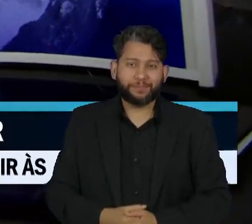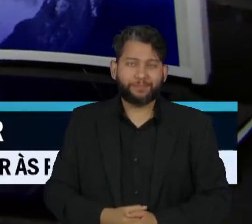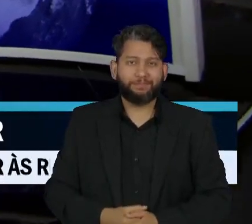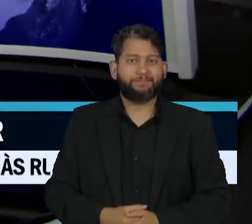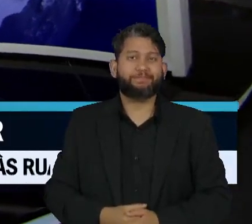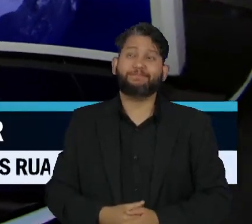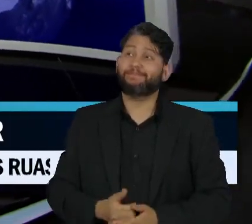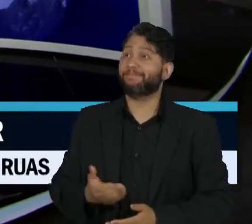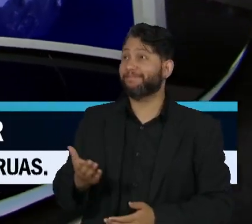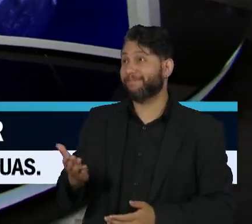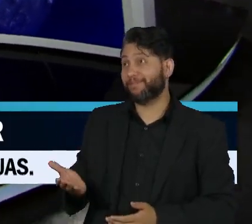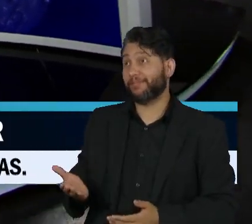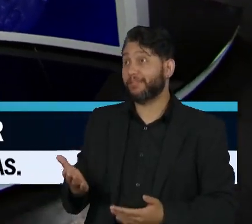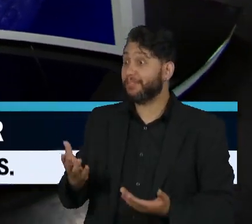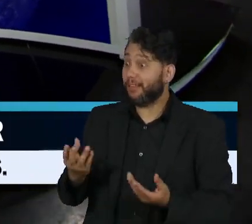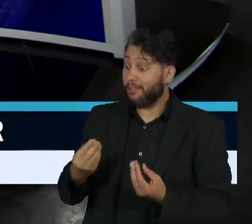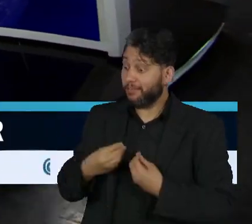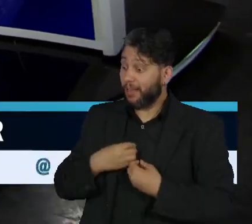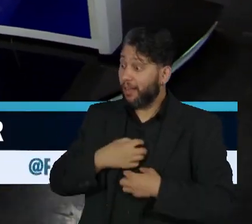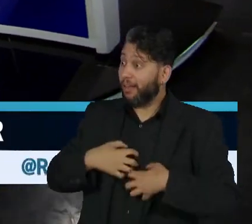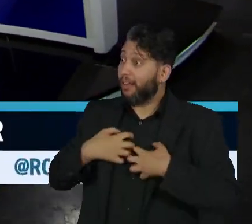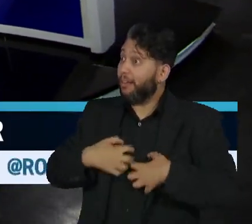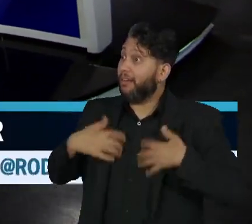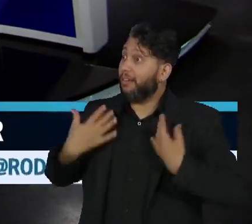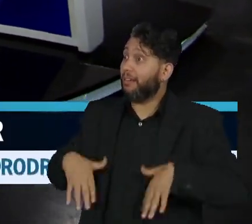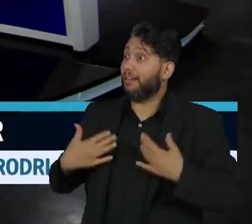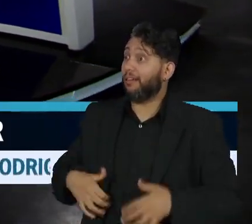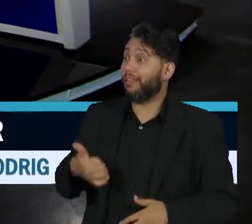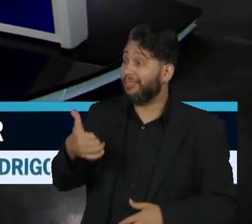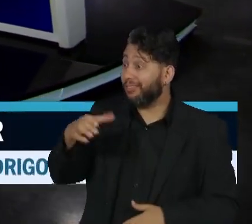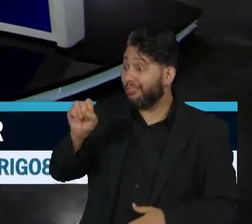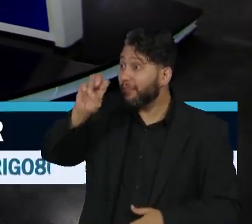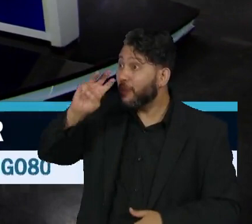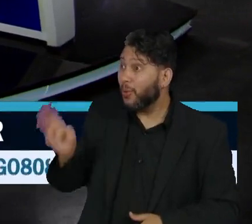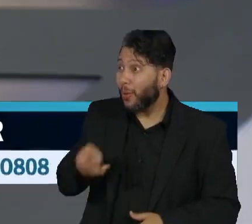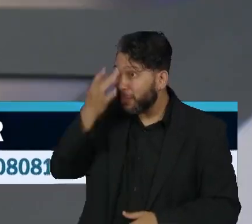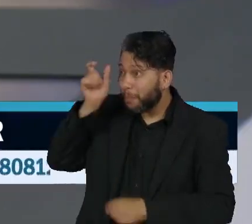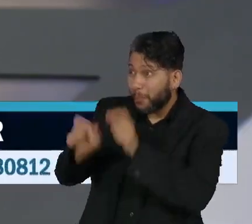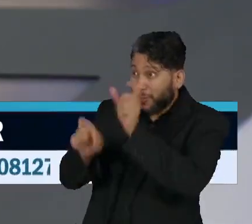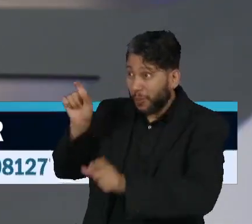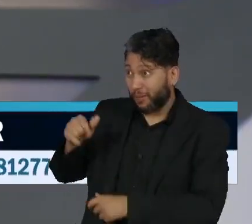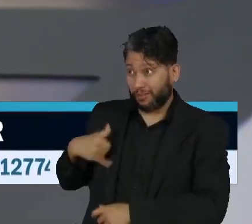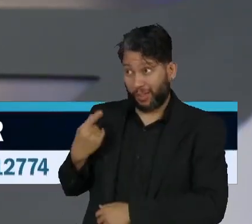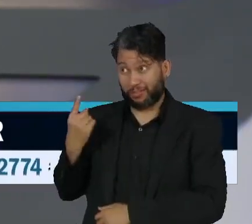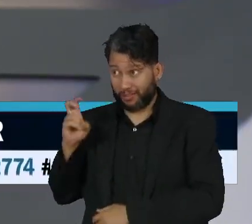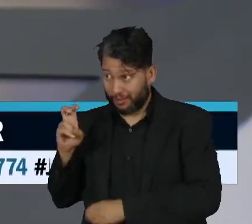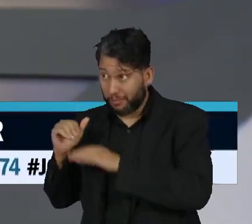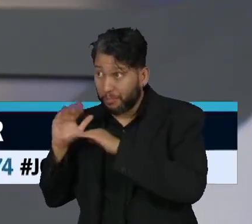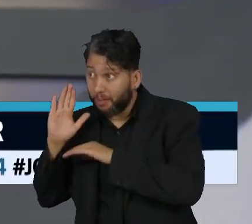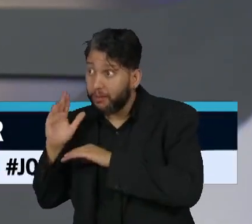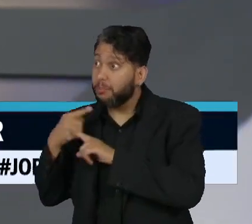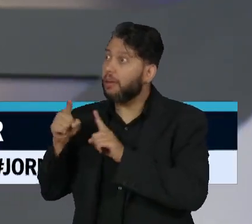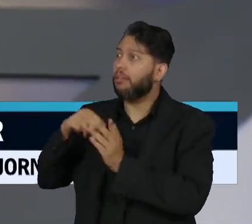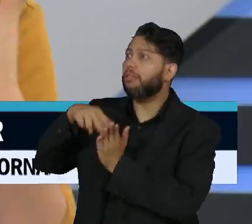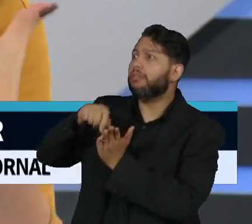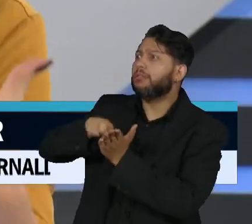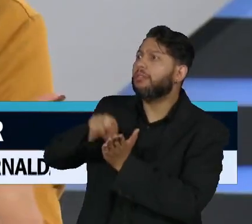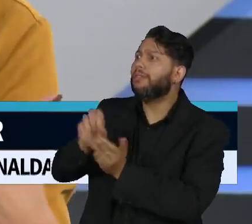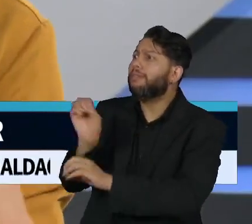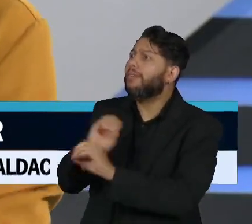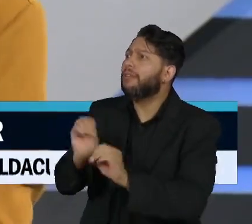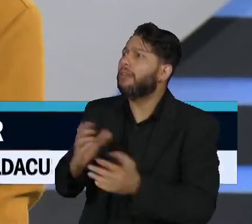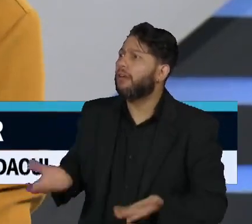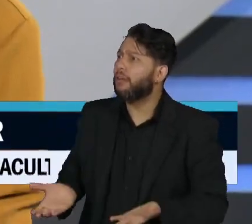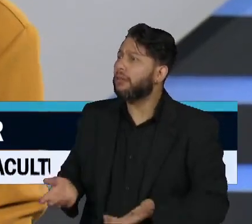É, Schneider, é assustador saber que nós temos quase 10 milhões de brasileiros com mais de 15 anos que não sabem nem ler e nem escrever, né? Investir na